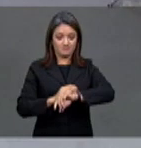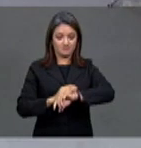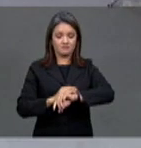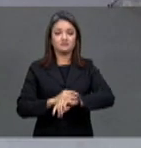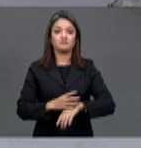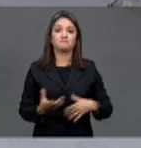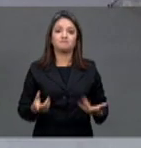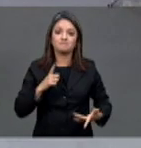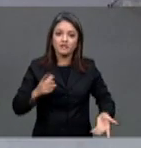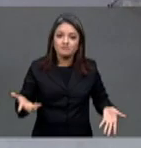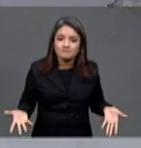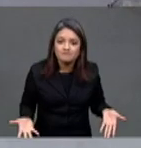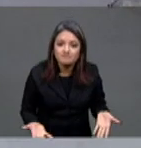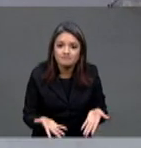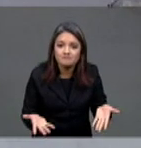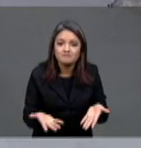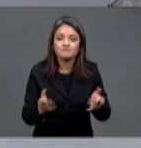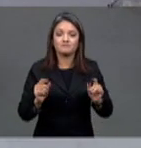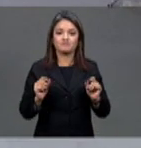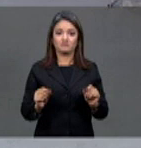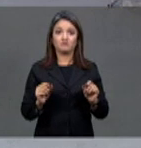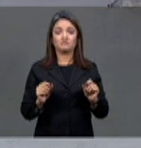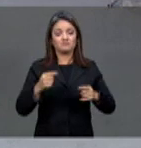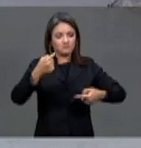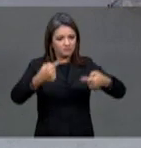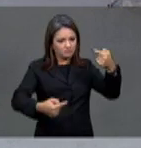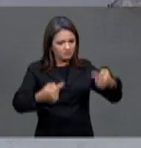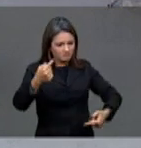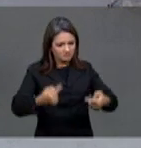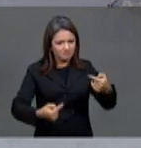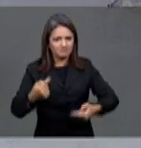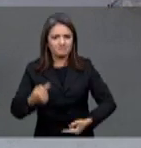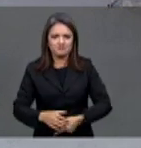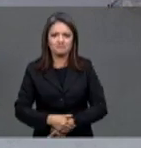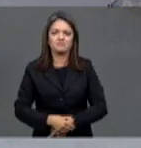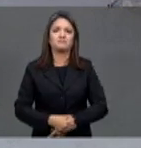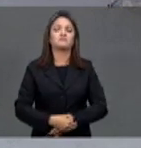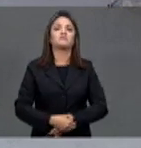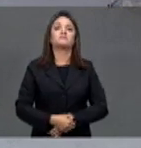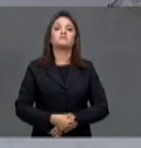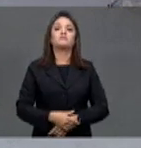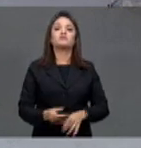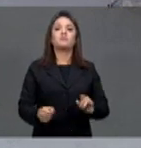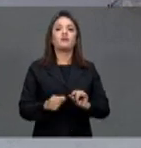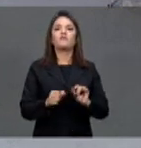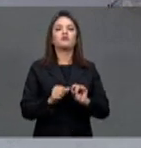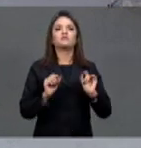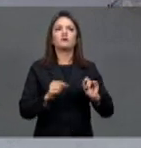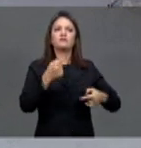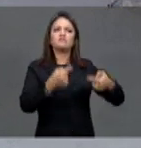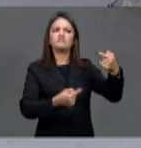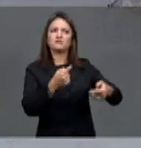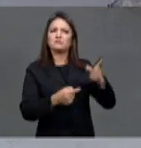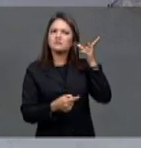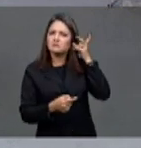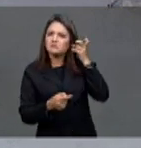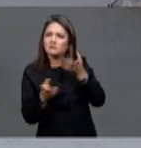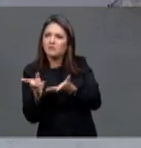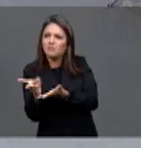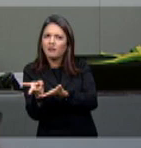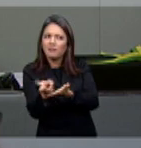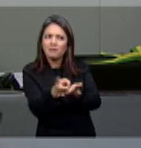e impulsionando dessa forma o debate para transformá-lo em Ação